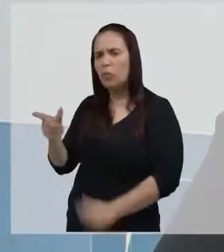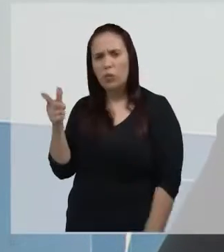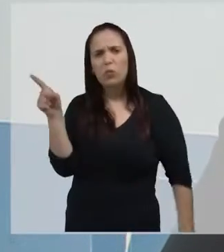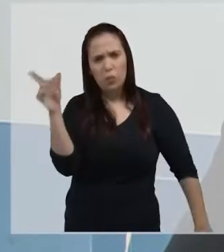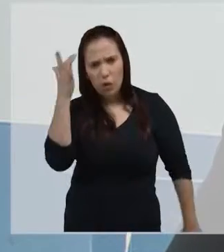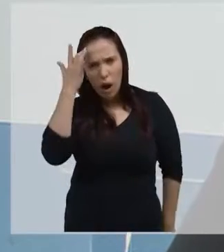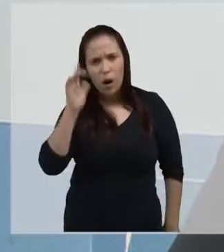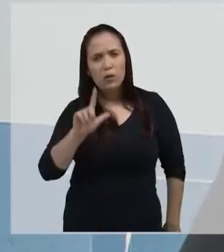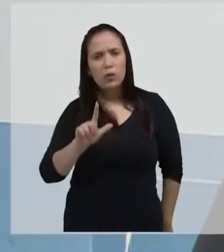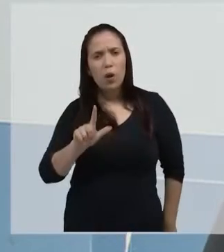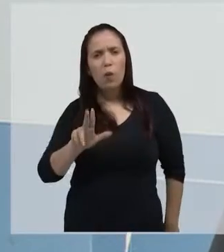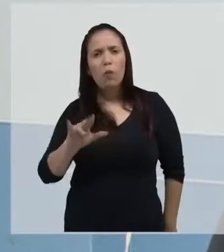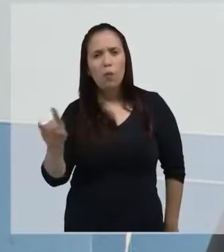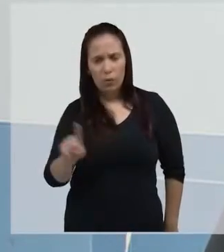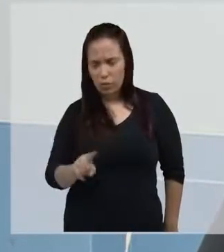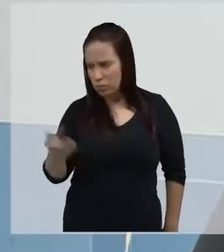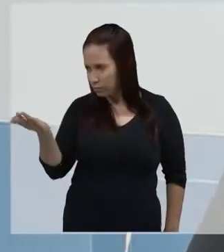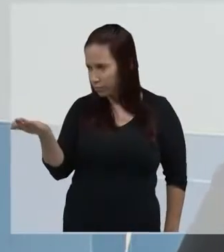a questão